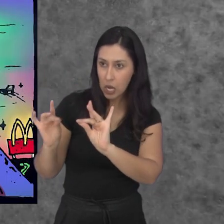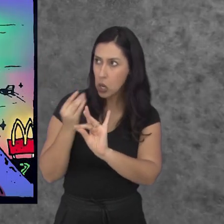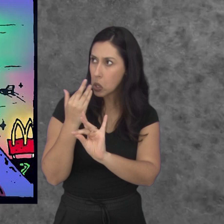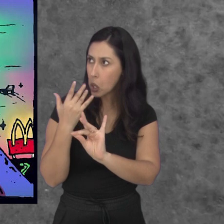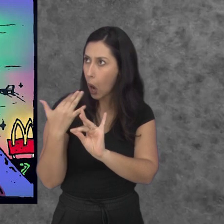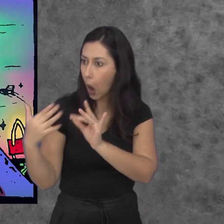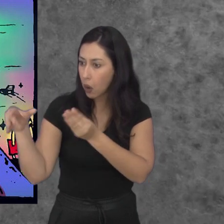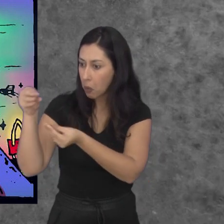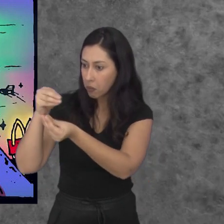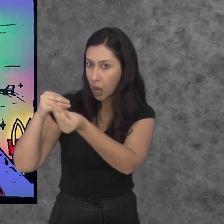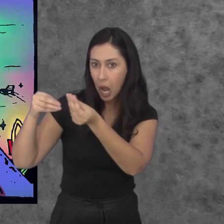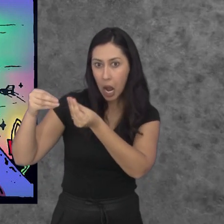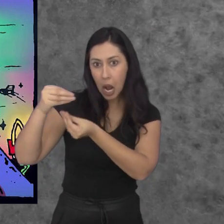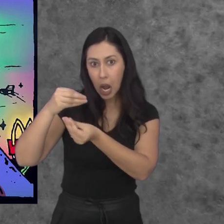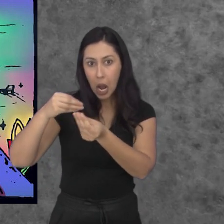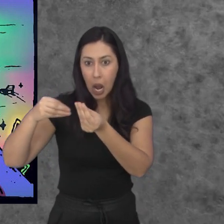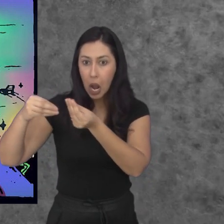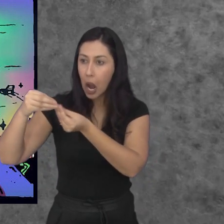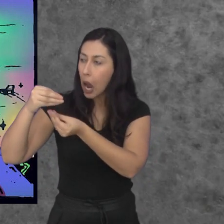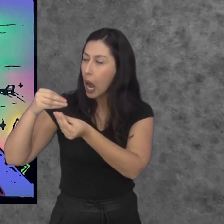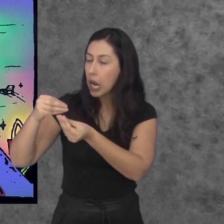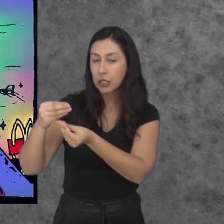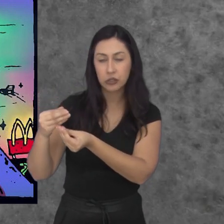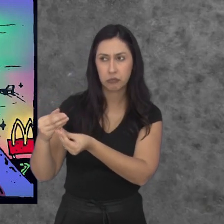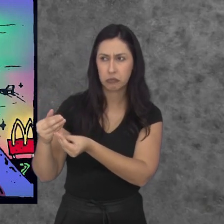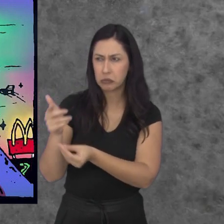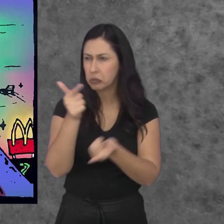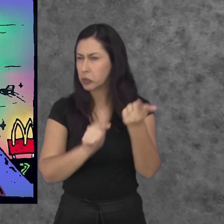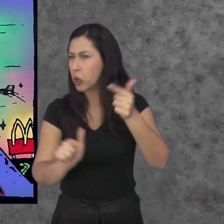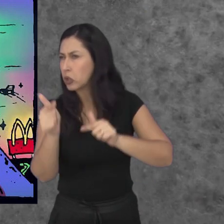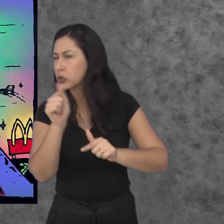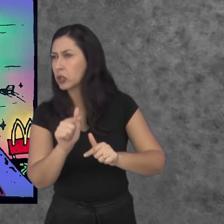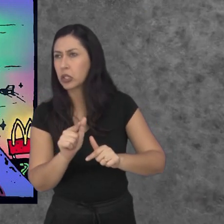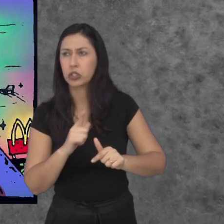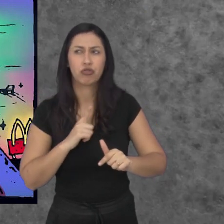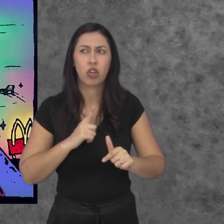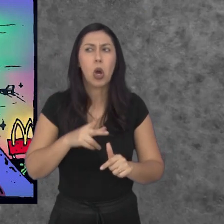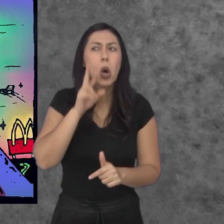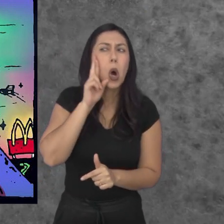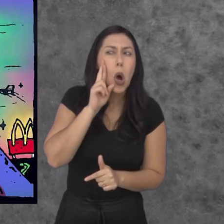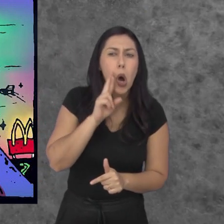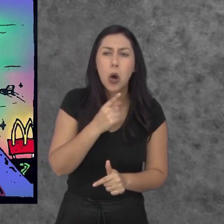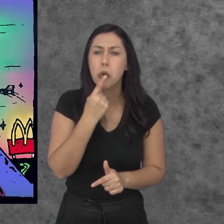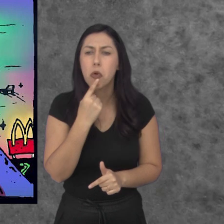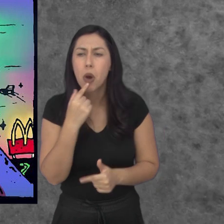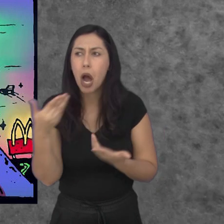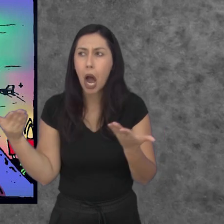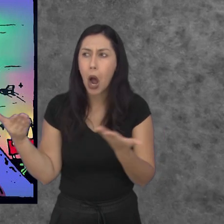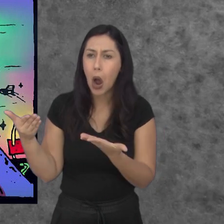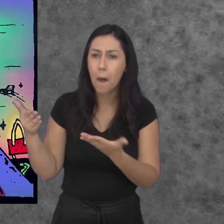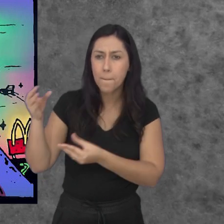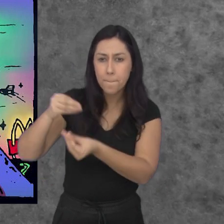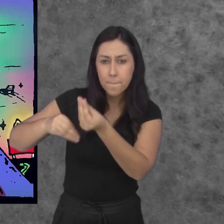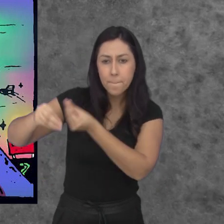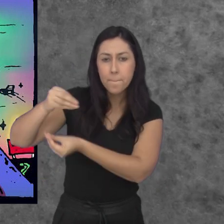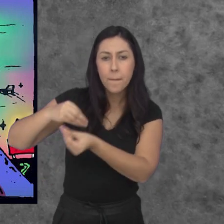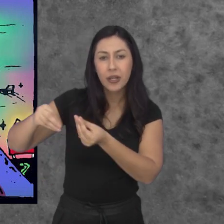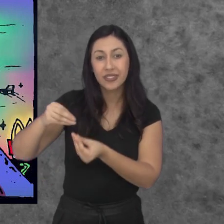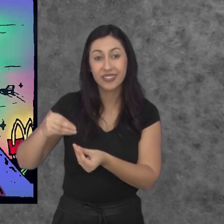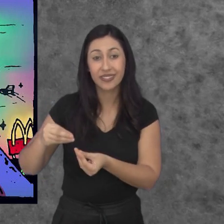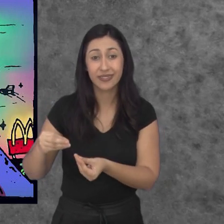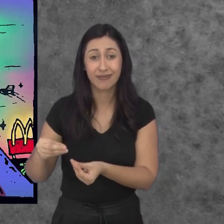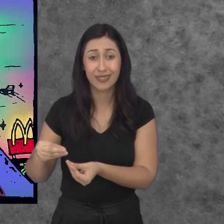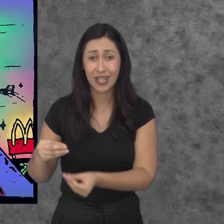misturando várias cores, nas outras pelo menos tinha uma predominância de alguns tons, são mais rosa, mais vermelho, aqui tá tudo misturado. Existem